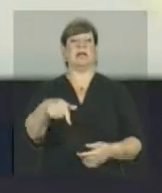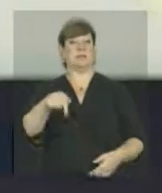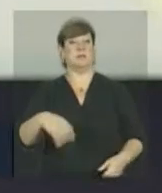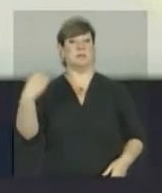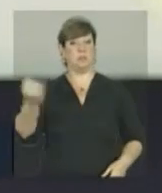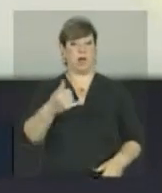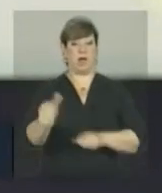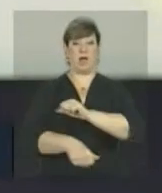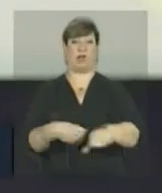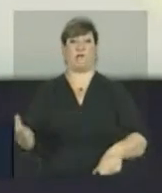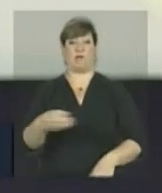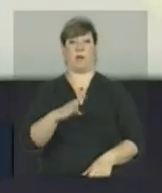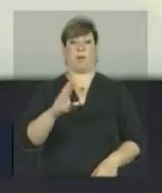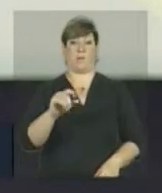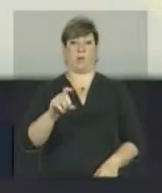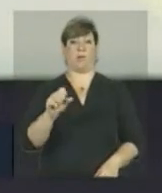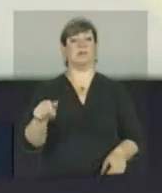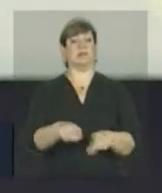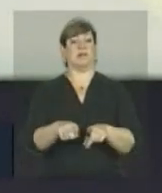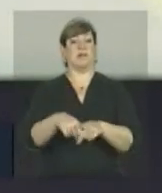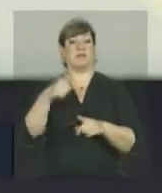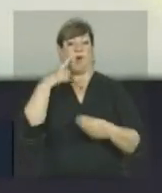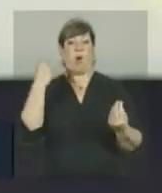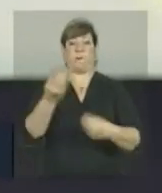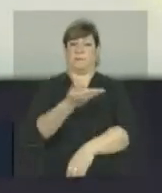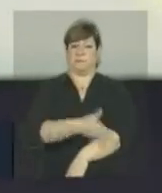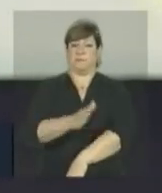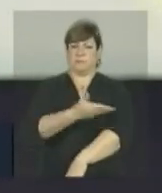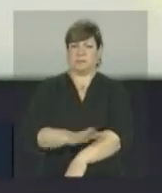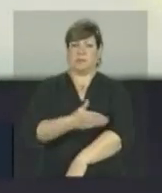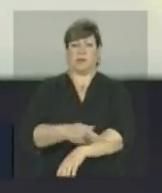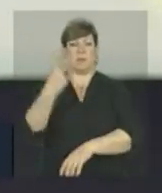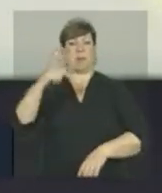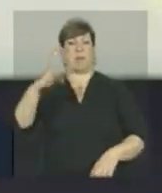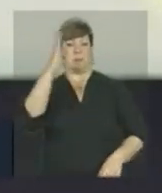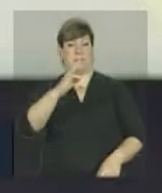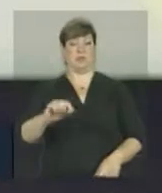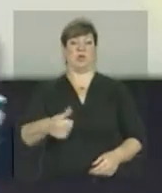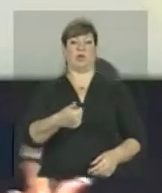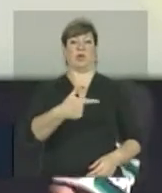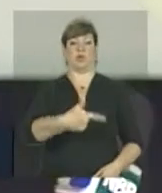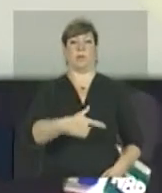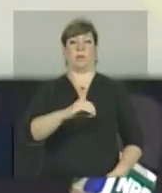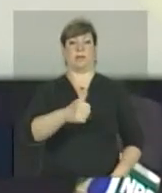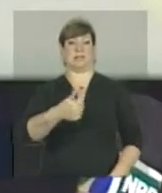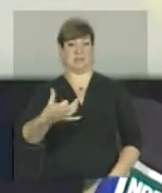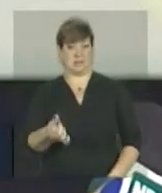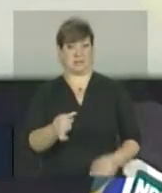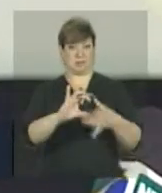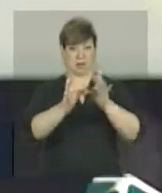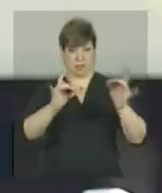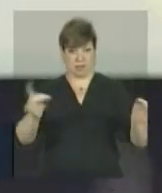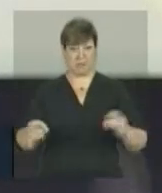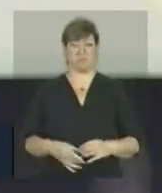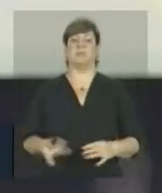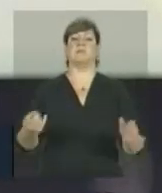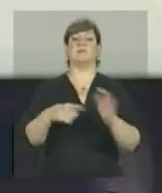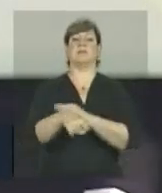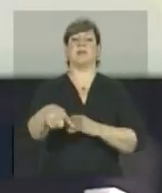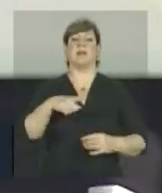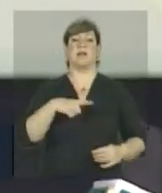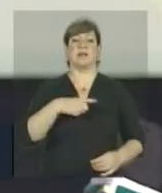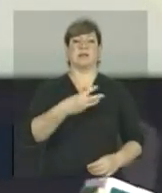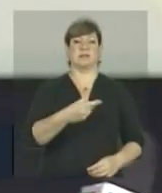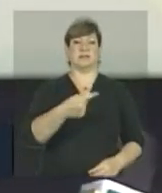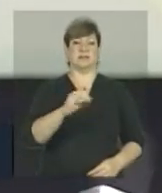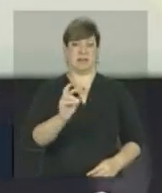também, visando uma preparação para o Brasil em 2016. Os valores das bolsas variam de